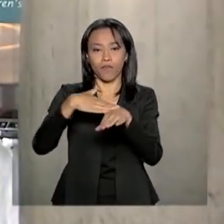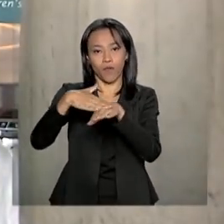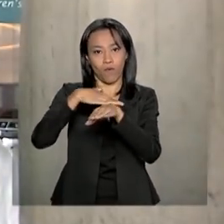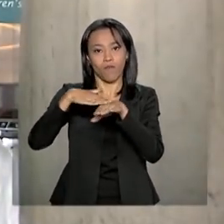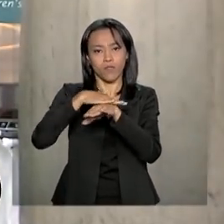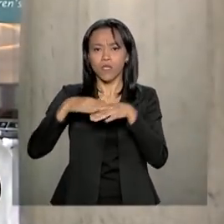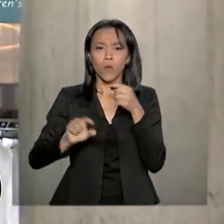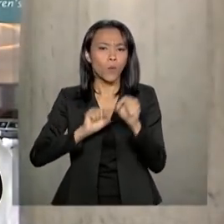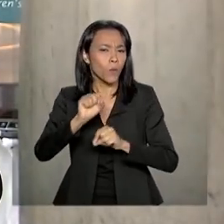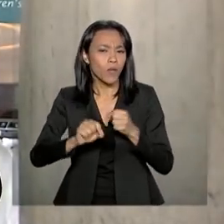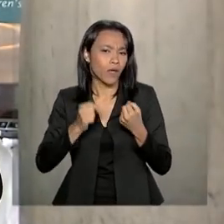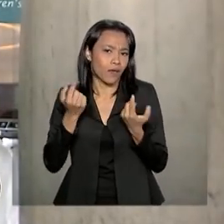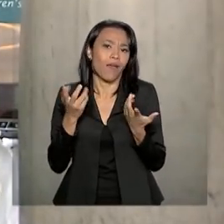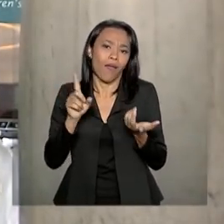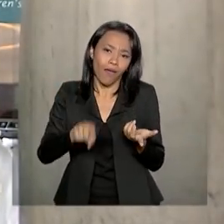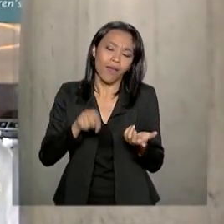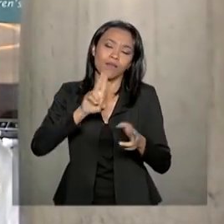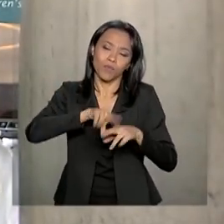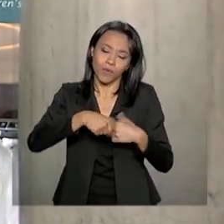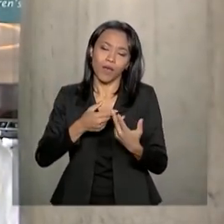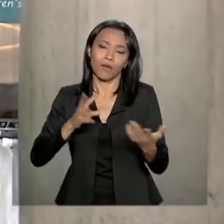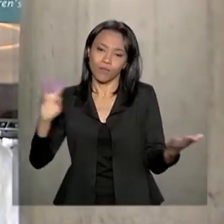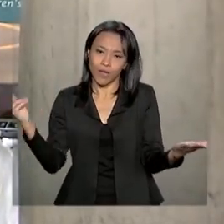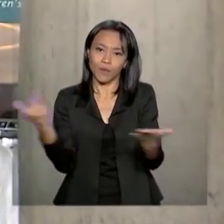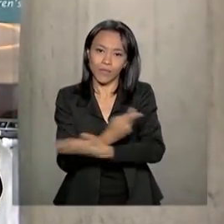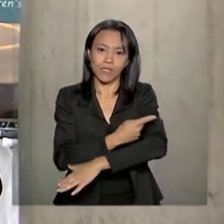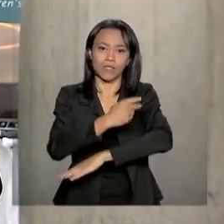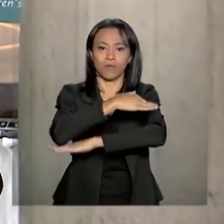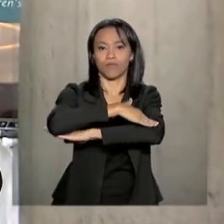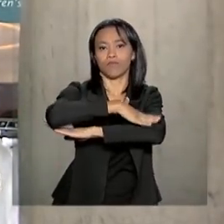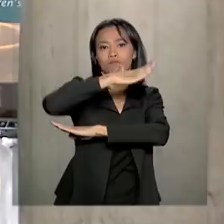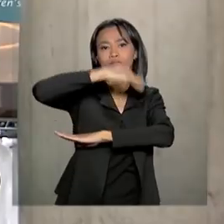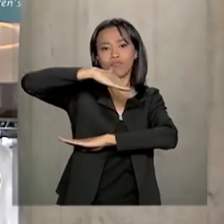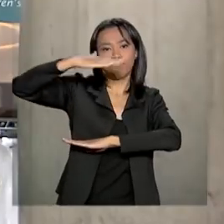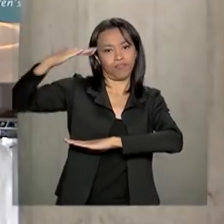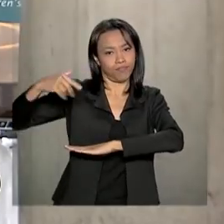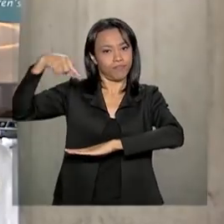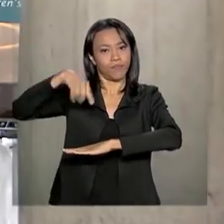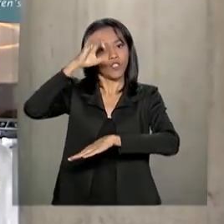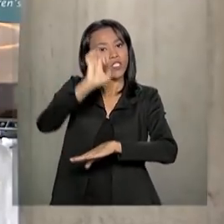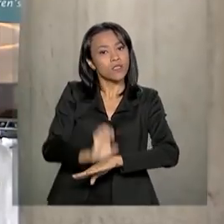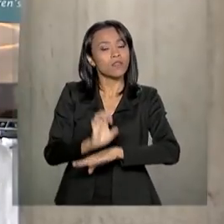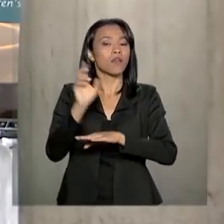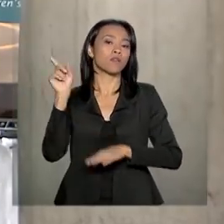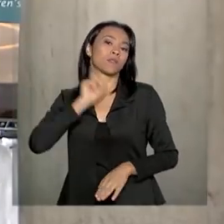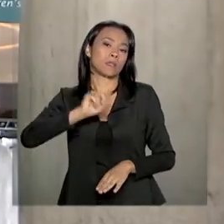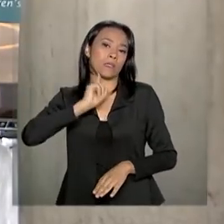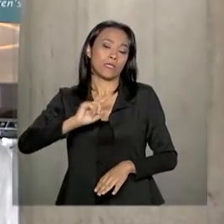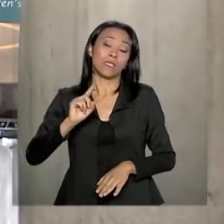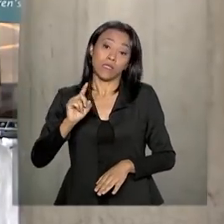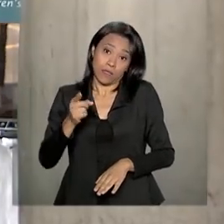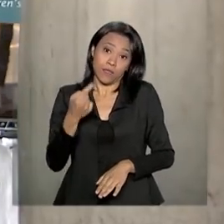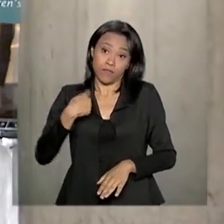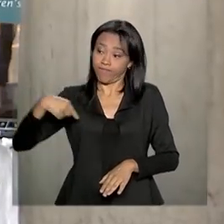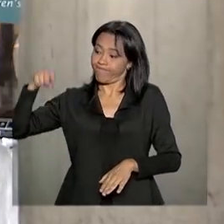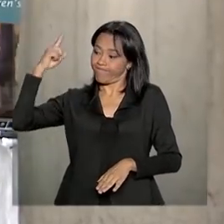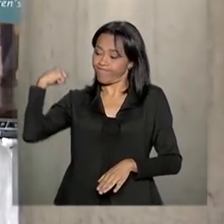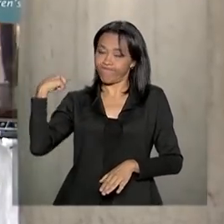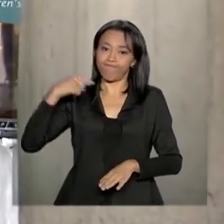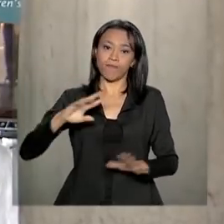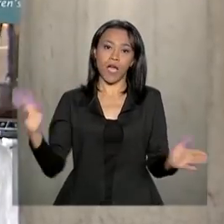é, muito naturalmente, a situação em Brumadinho, onde no fim de semana aconteceu o rompimento da barragem